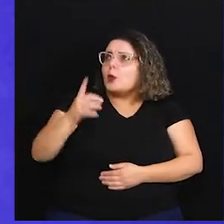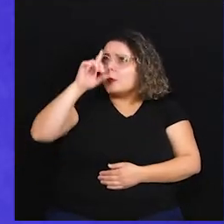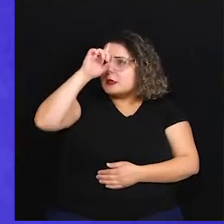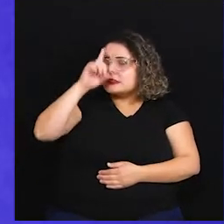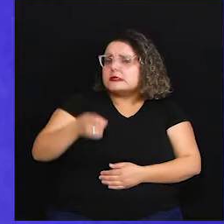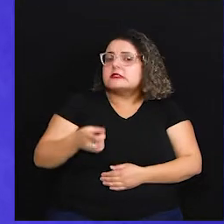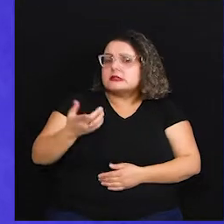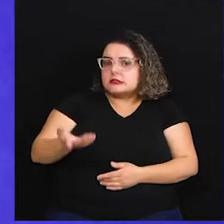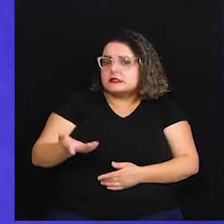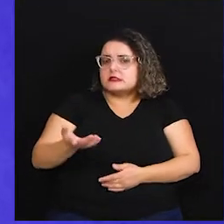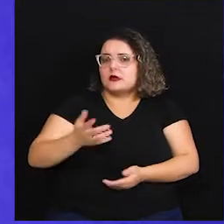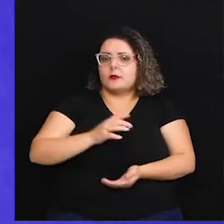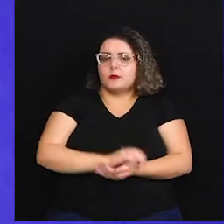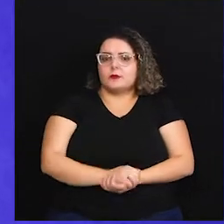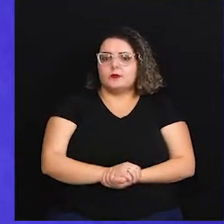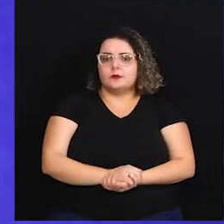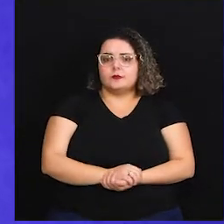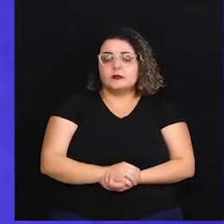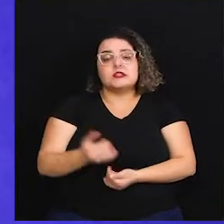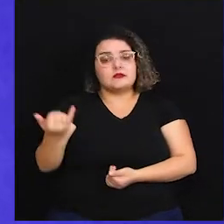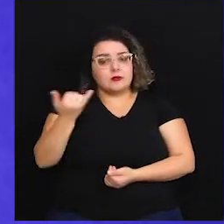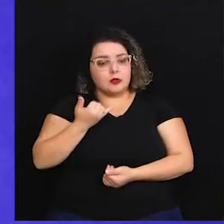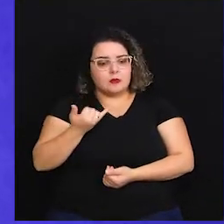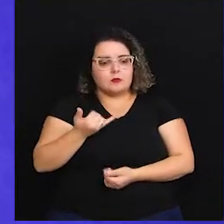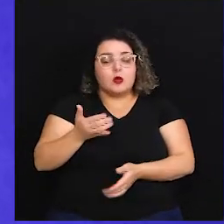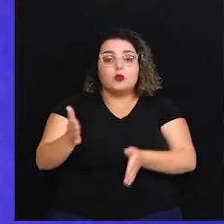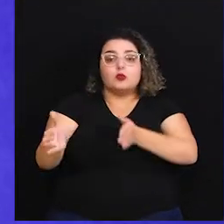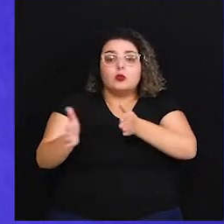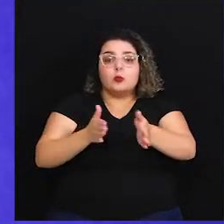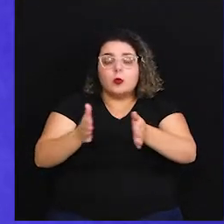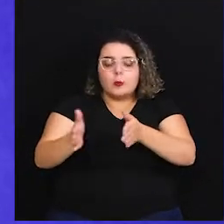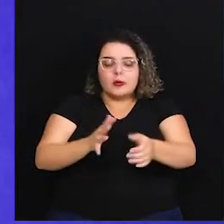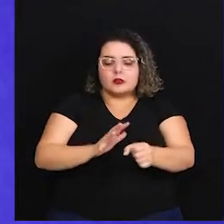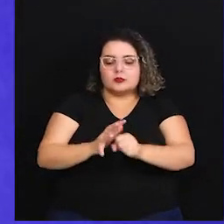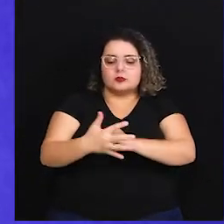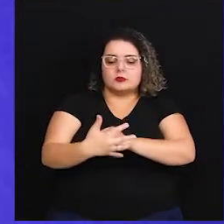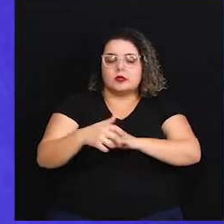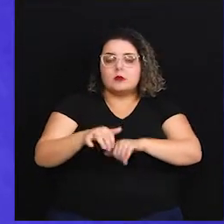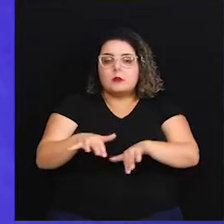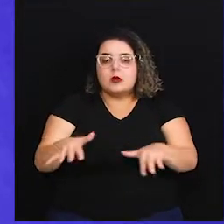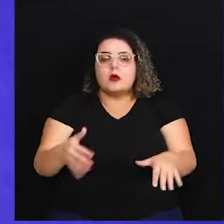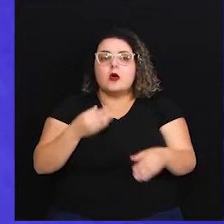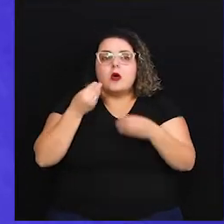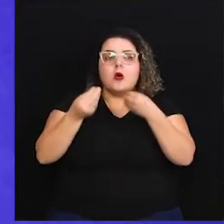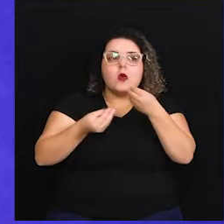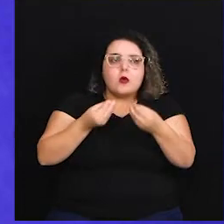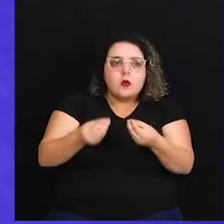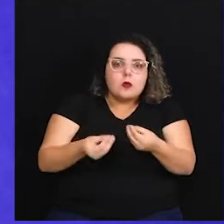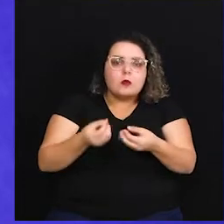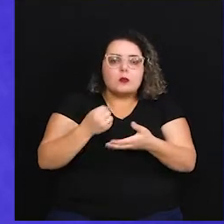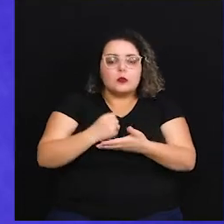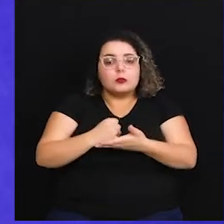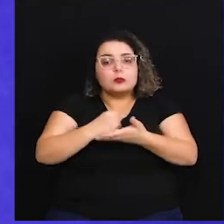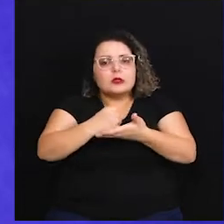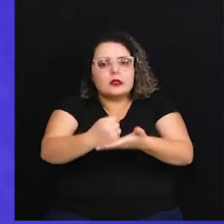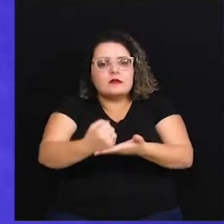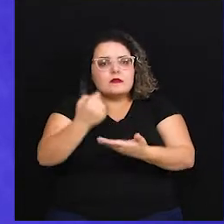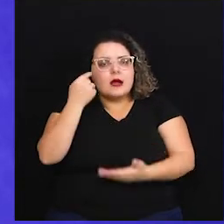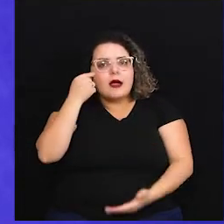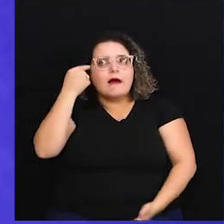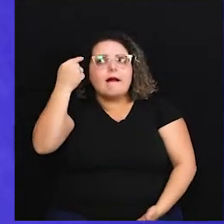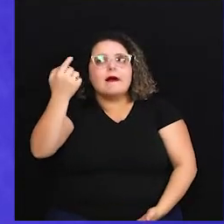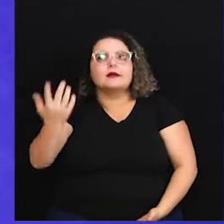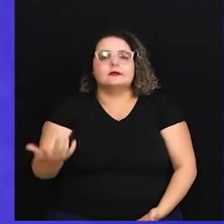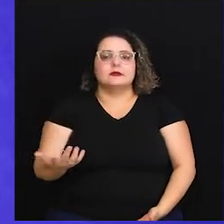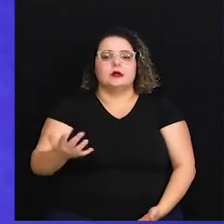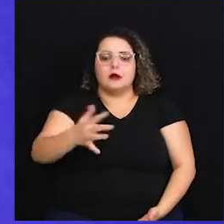decisão, você inclusive falou, olha, foi em plena pandemia. Como foi, então, levar essa sua ideia,